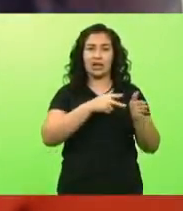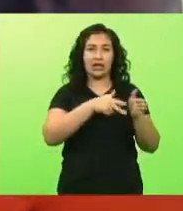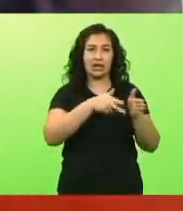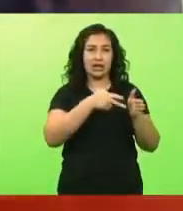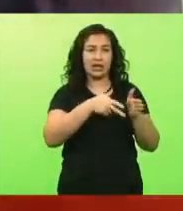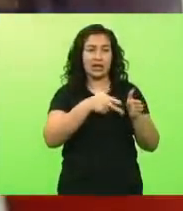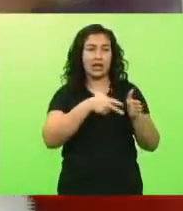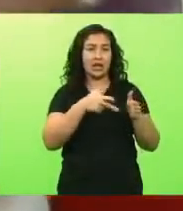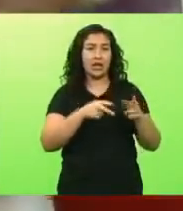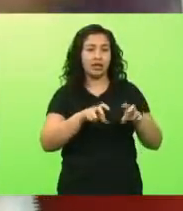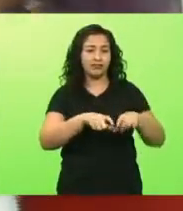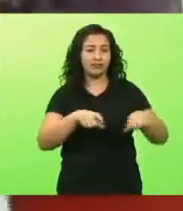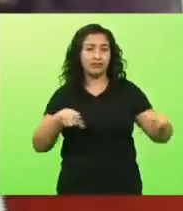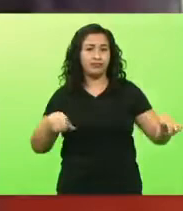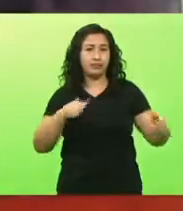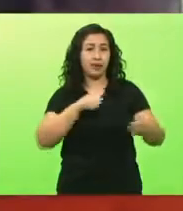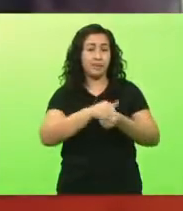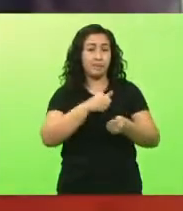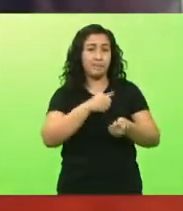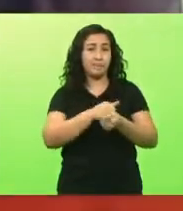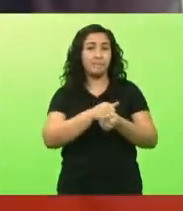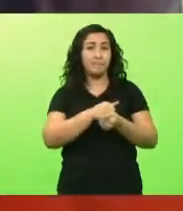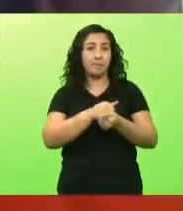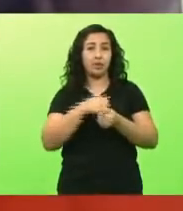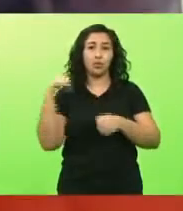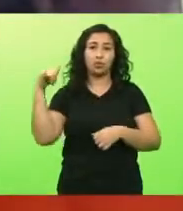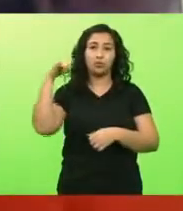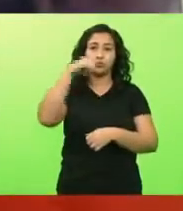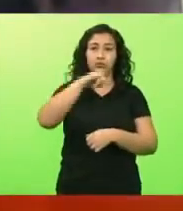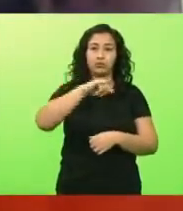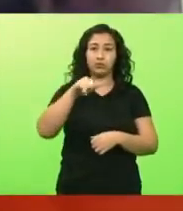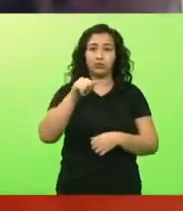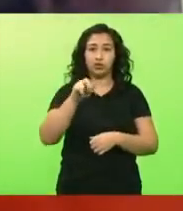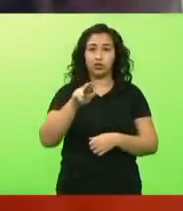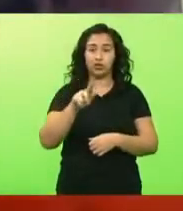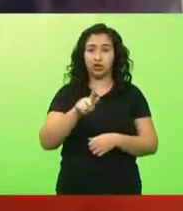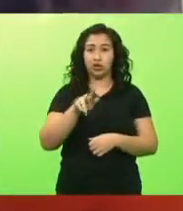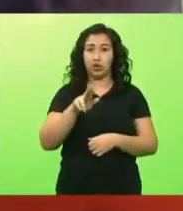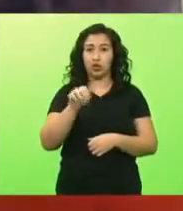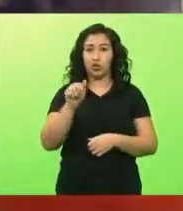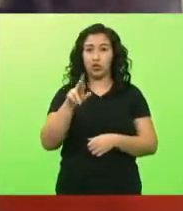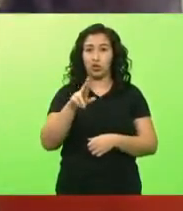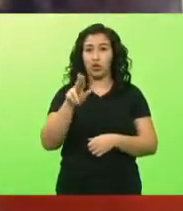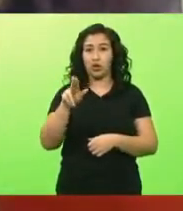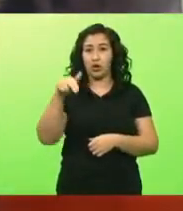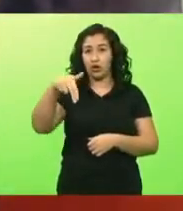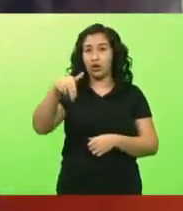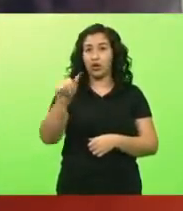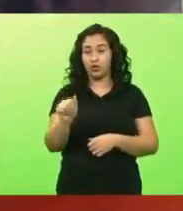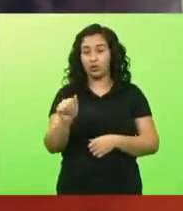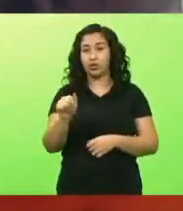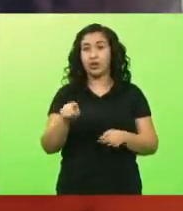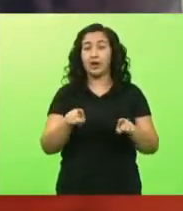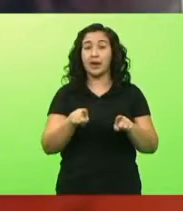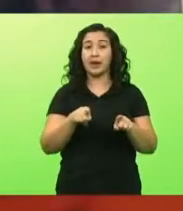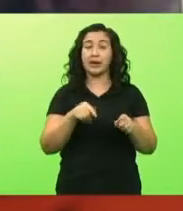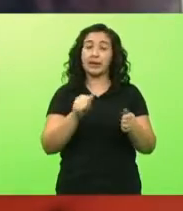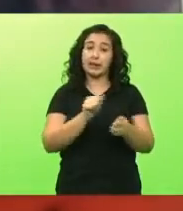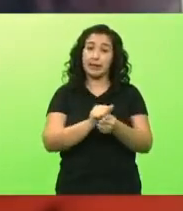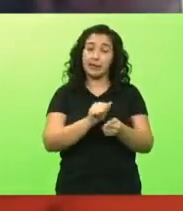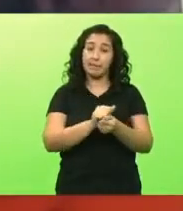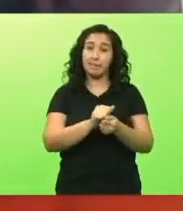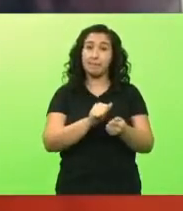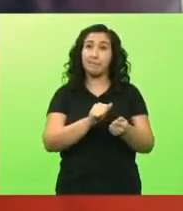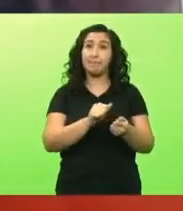muito perto do aeroporto de Jaguaruna e perto do porto de Imbituba. Apresentei uma indicação em defesa